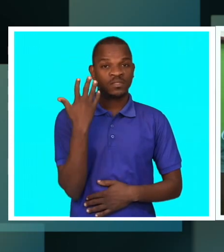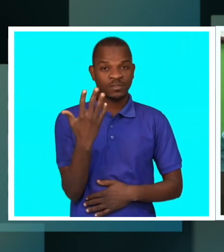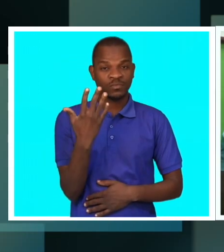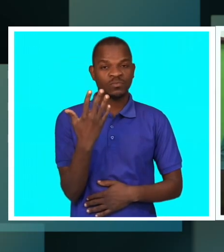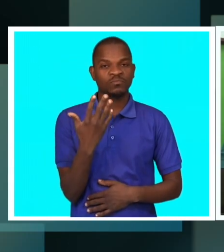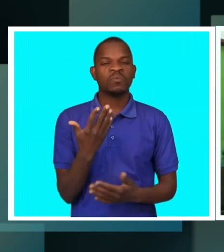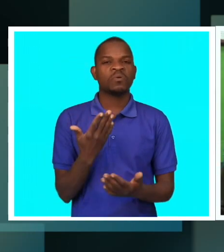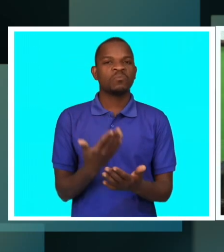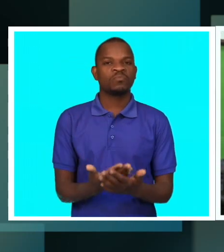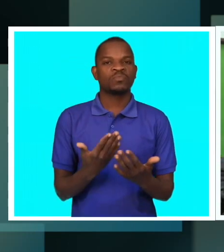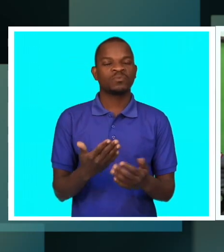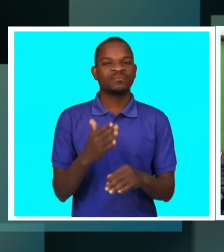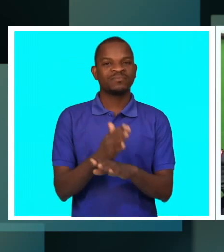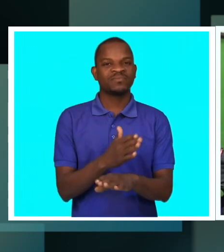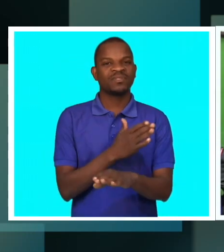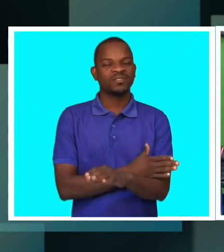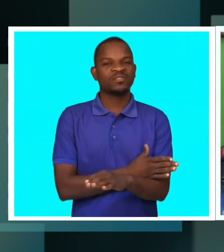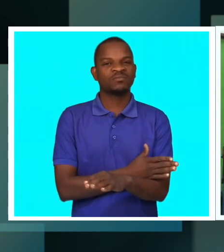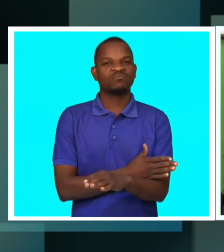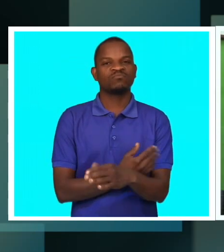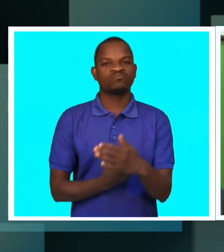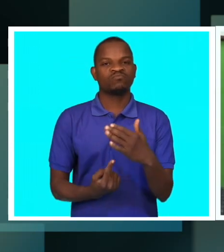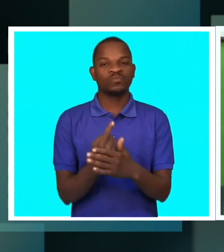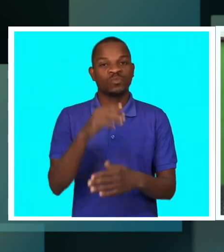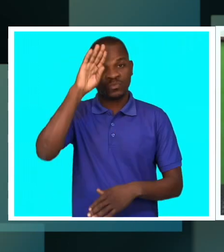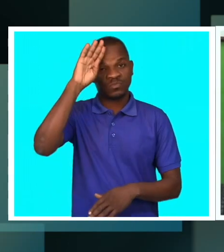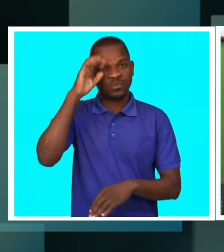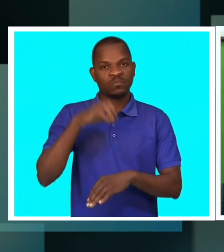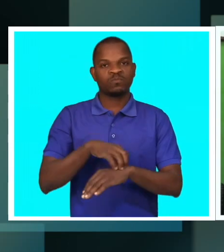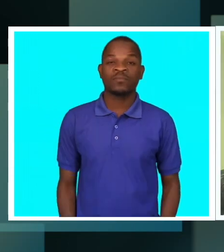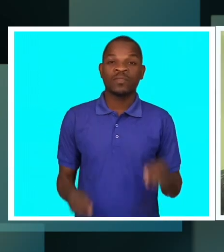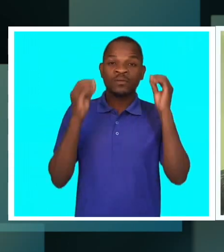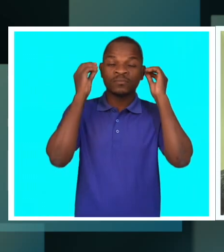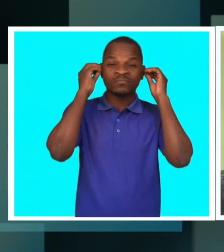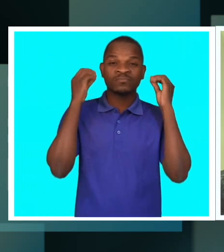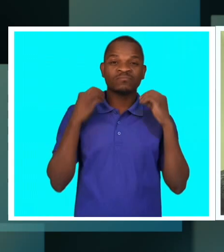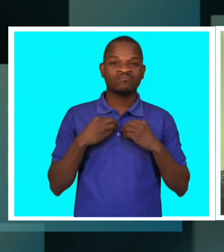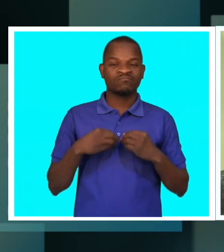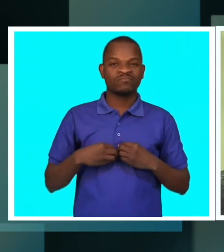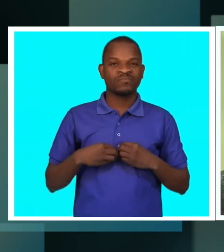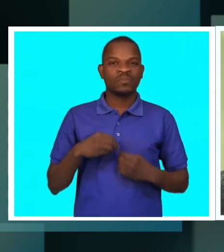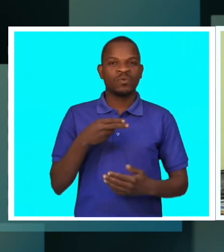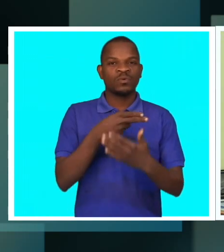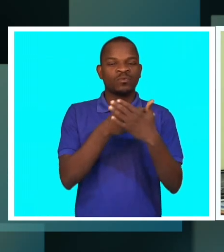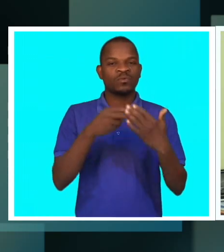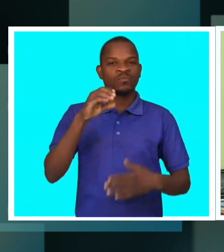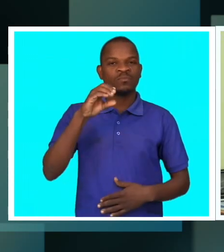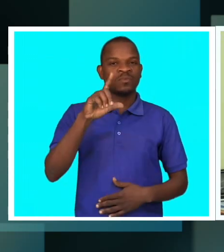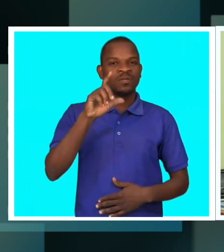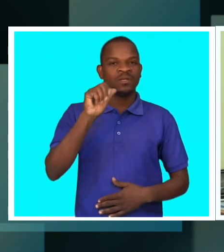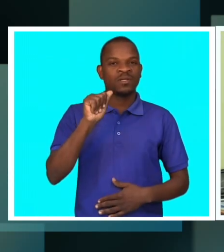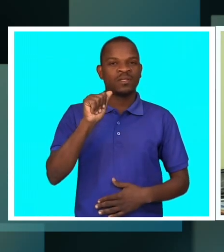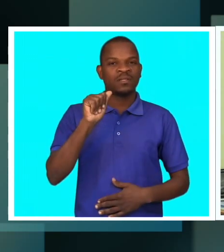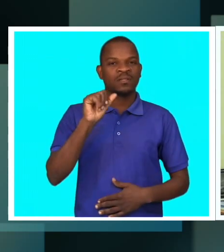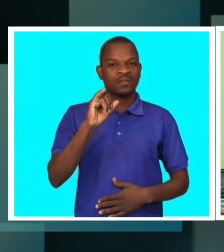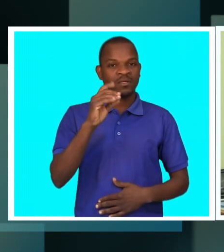aconteceu? Que primeiro eu tive sarampo. O sarampo, Cleida Domingos, médica